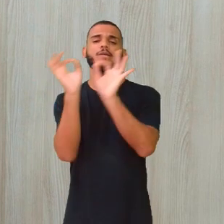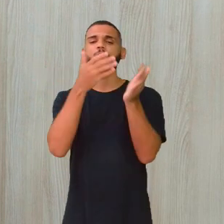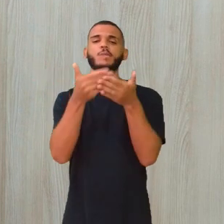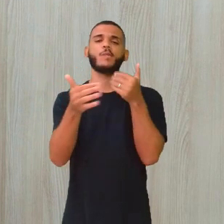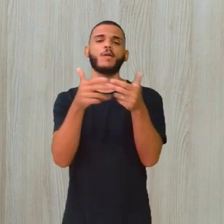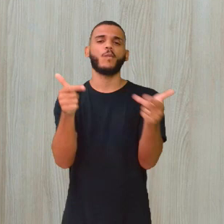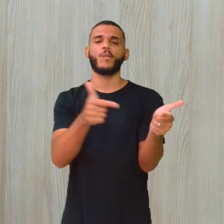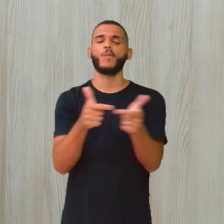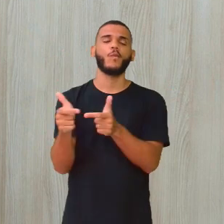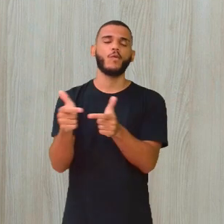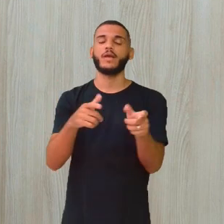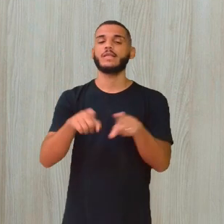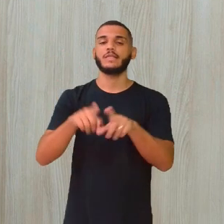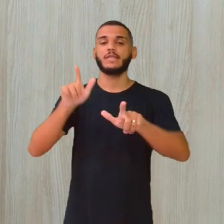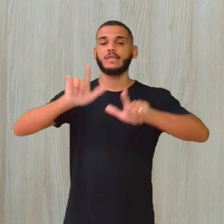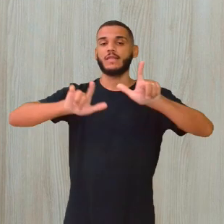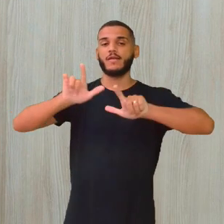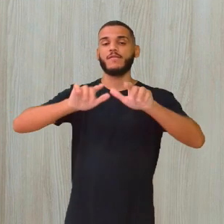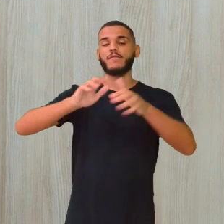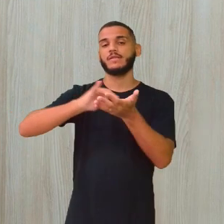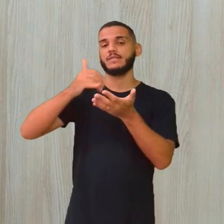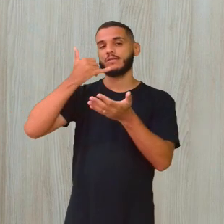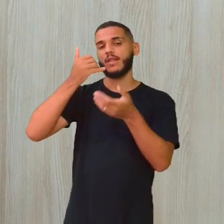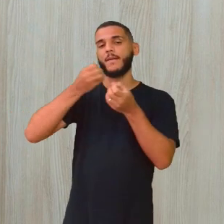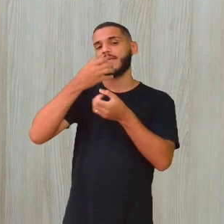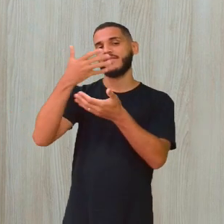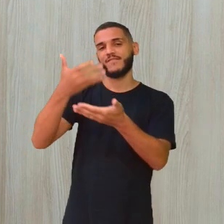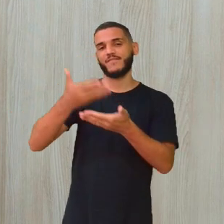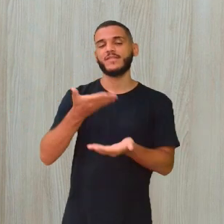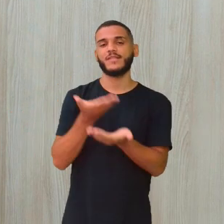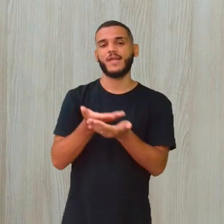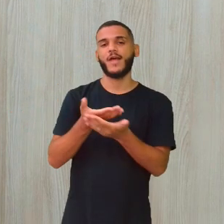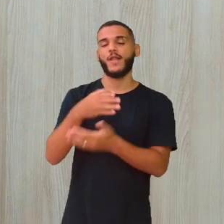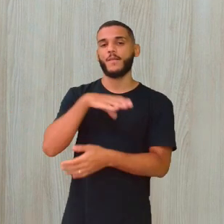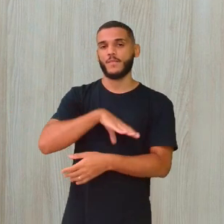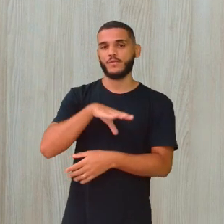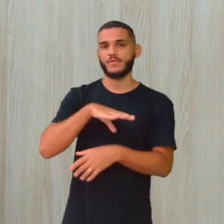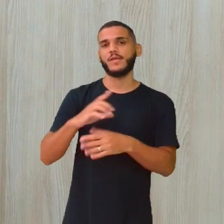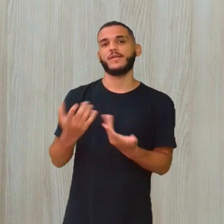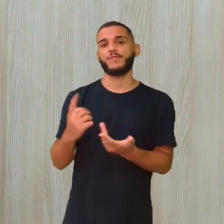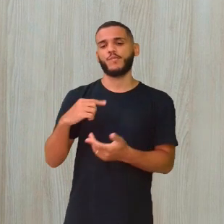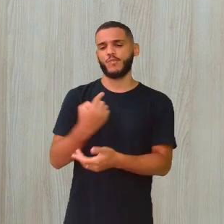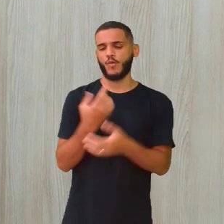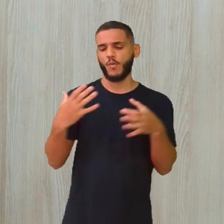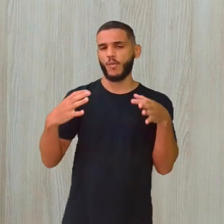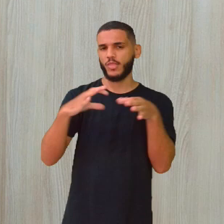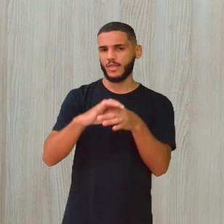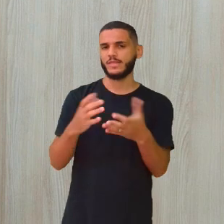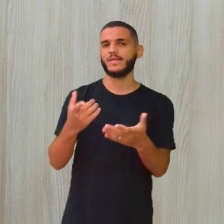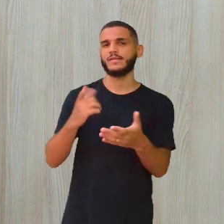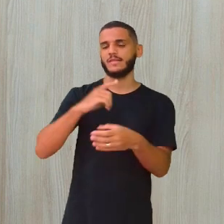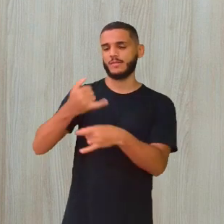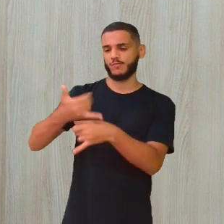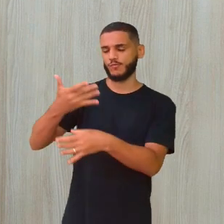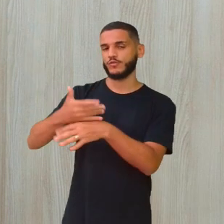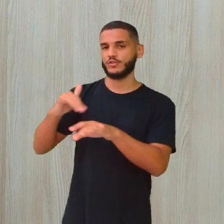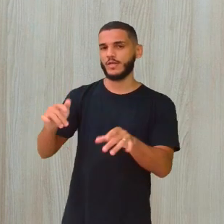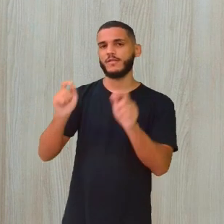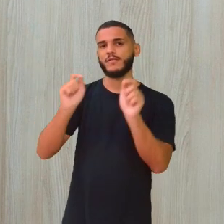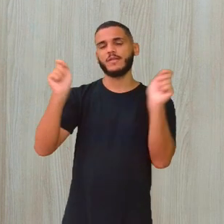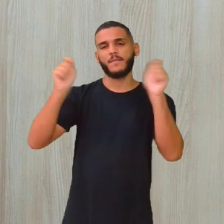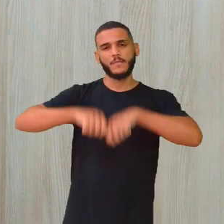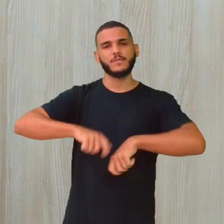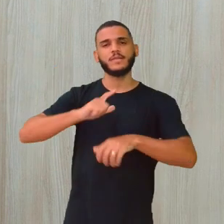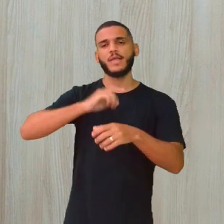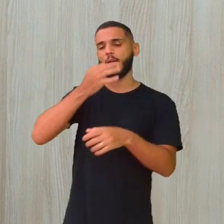quer que seja, né, na TV, no celular. Sejam todos bem-vindos à aula de língua portuguesa, tá certo? Eu já estou aqui conectada no chat, então você já pode mandar